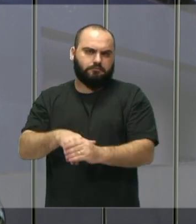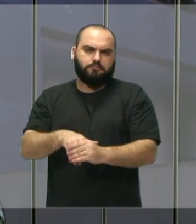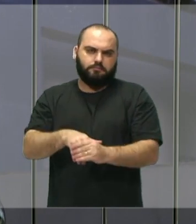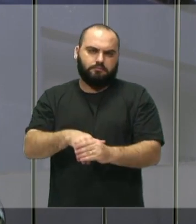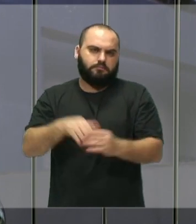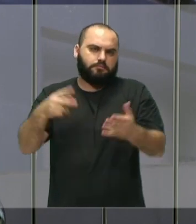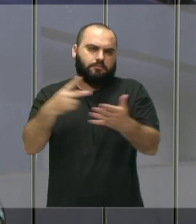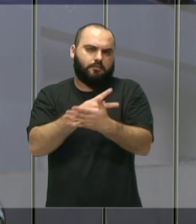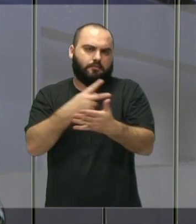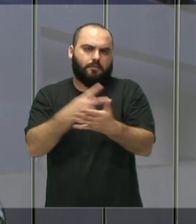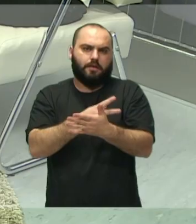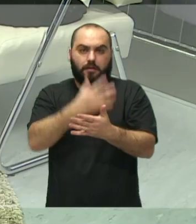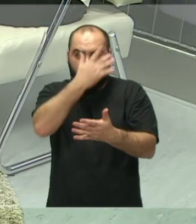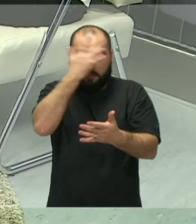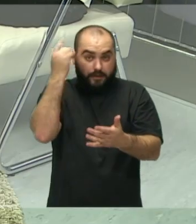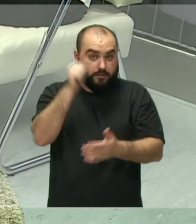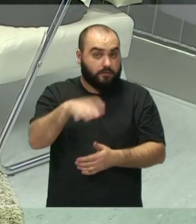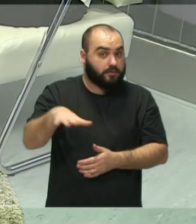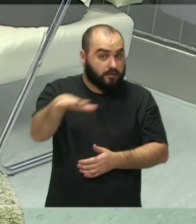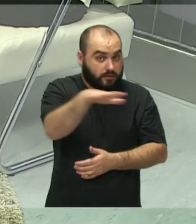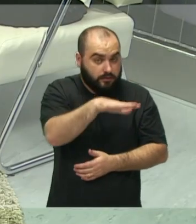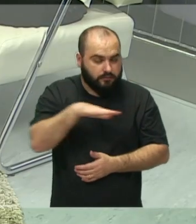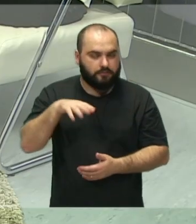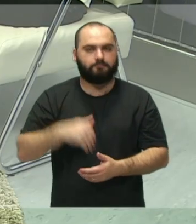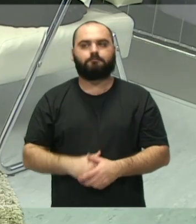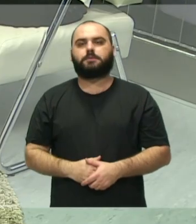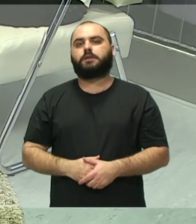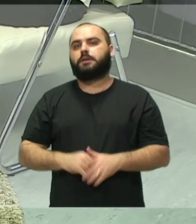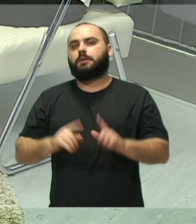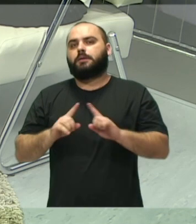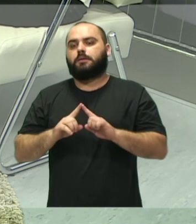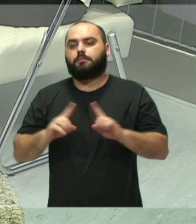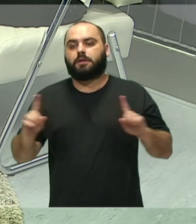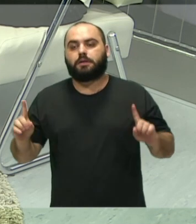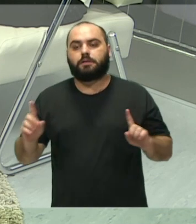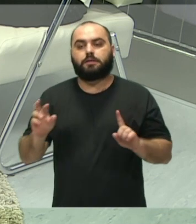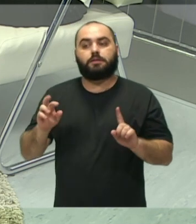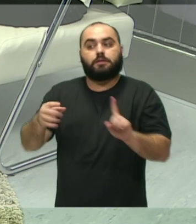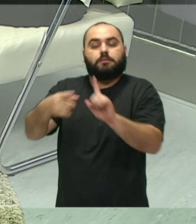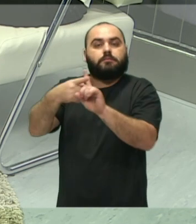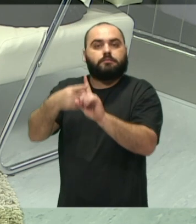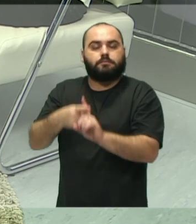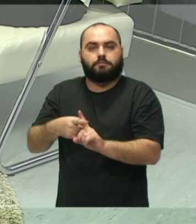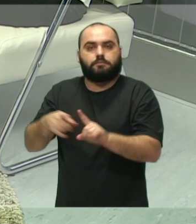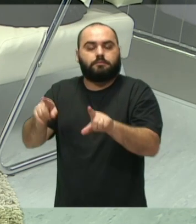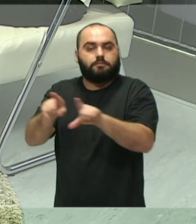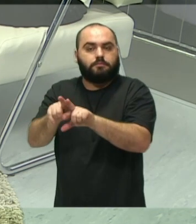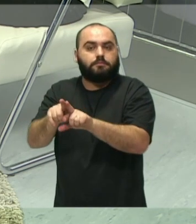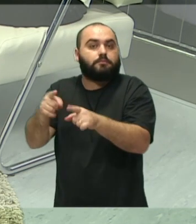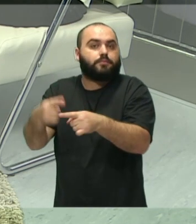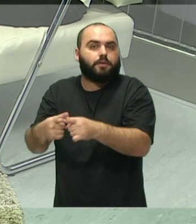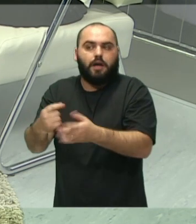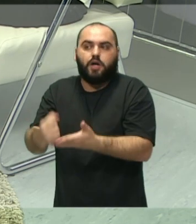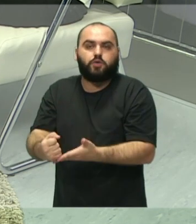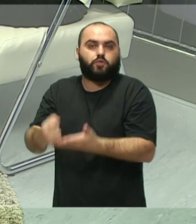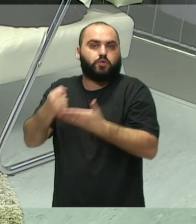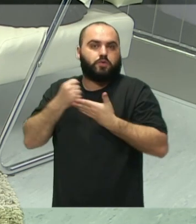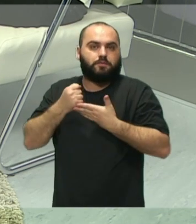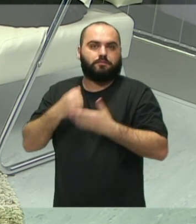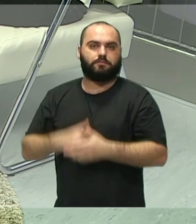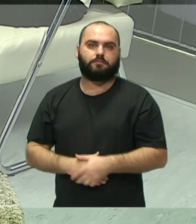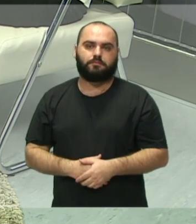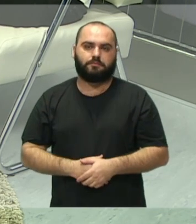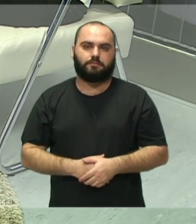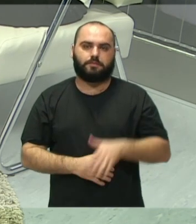falando errado, as pessoas em geral. Mas também positivamente por conta da ajuda que eu venho recebendo. Ao invés de me